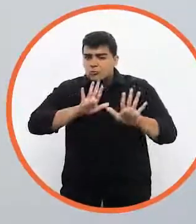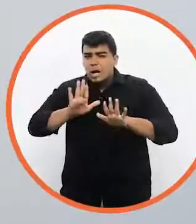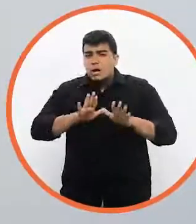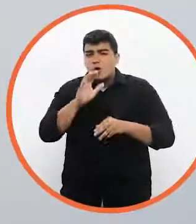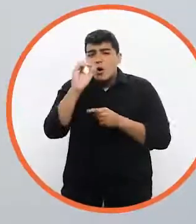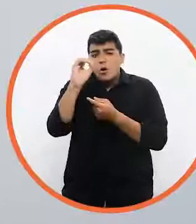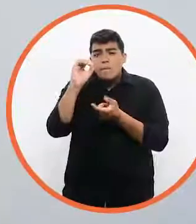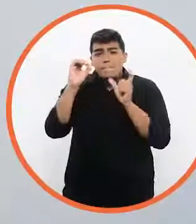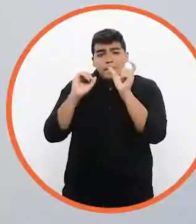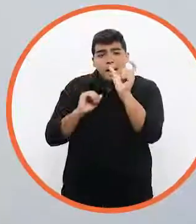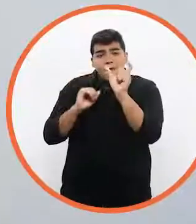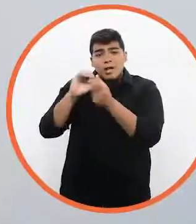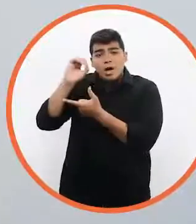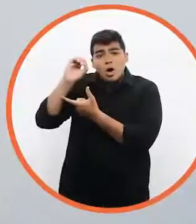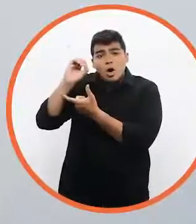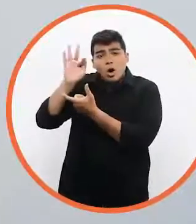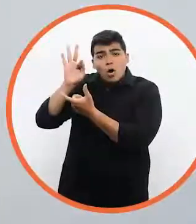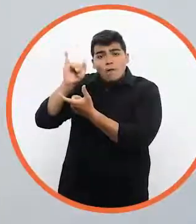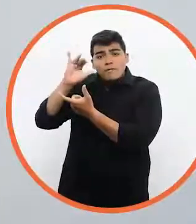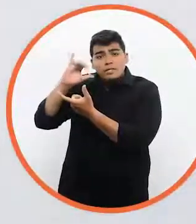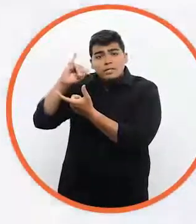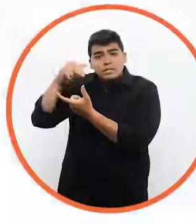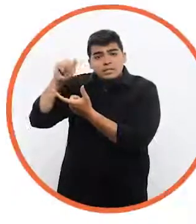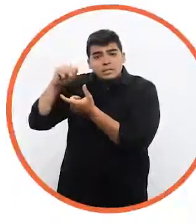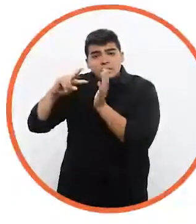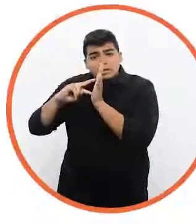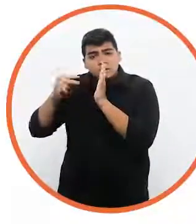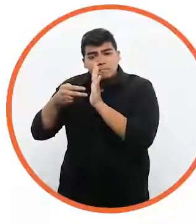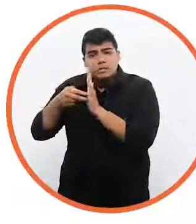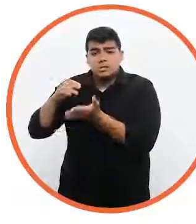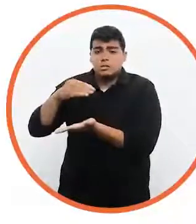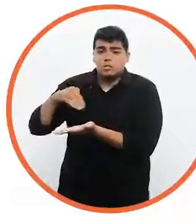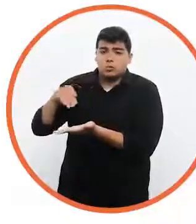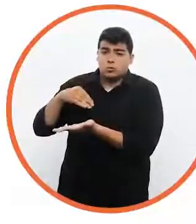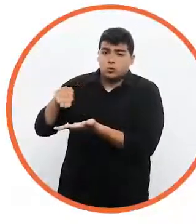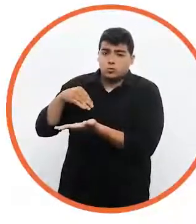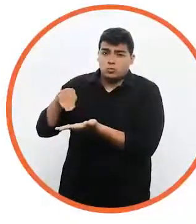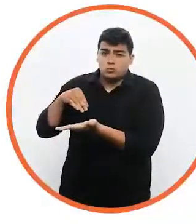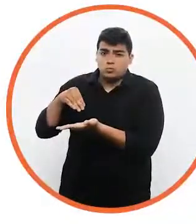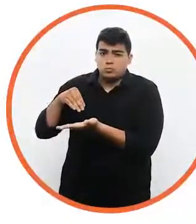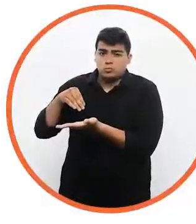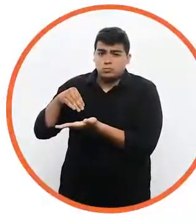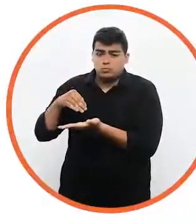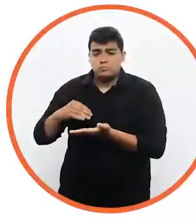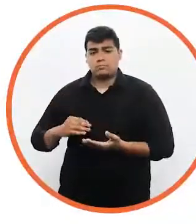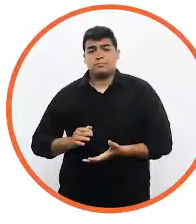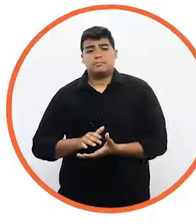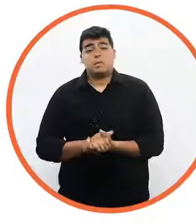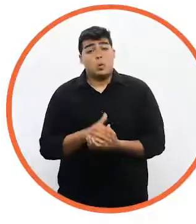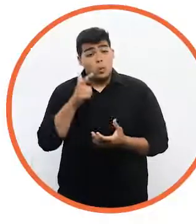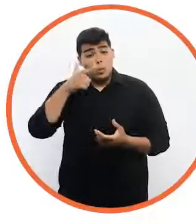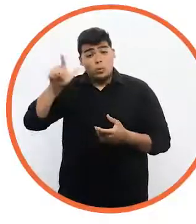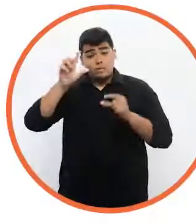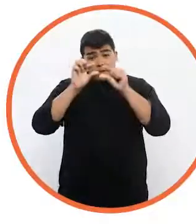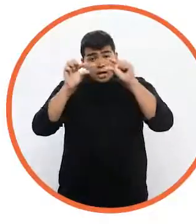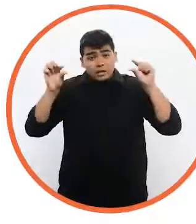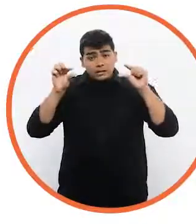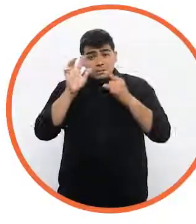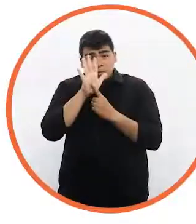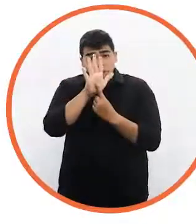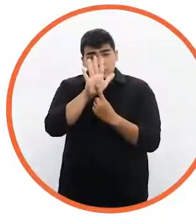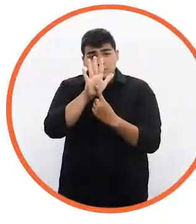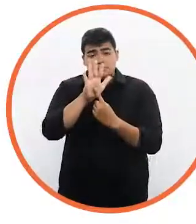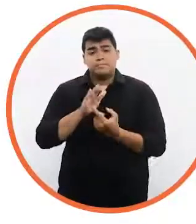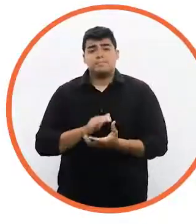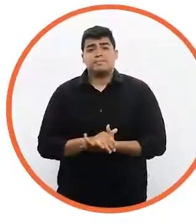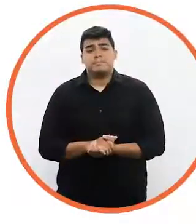espanhol significa escritório na língua portuguesa, ok? Vamos lá. Olha essa outra frase. Quais